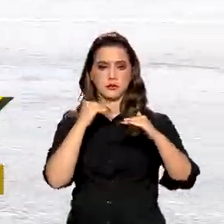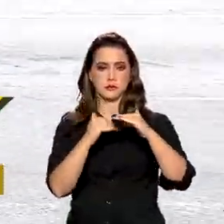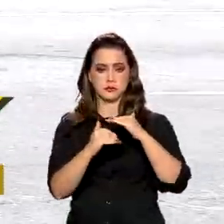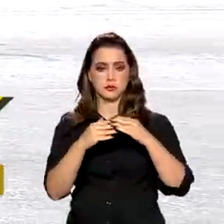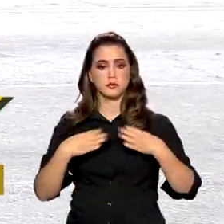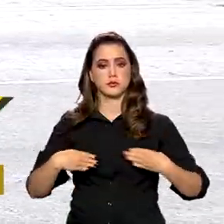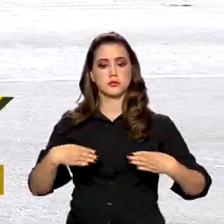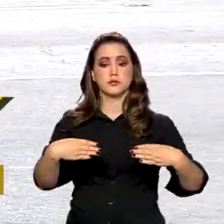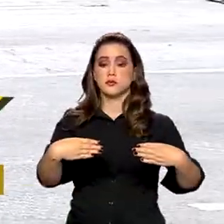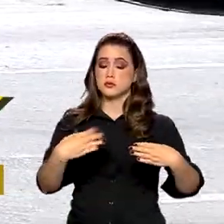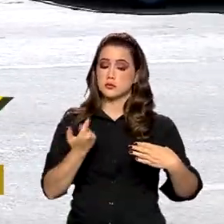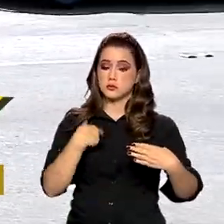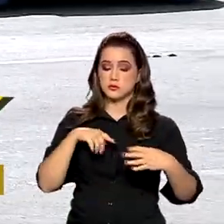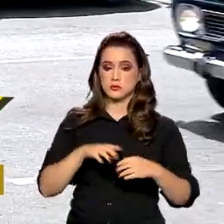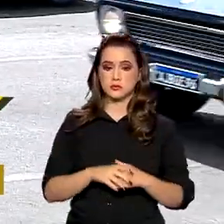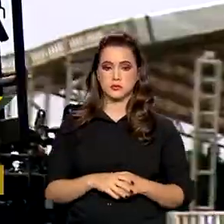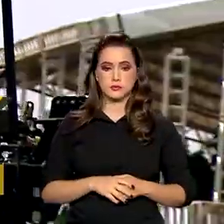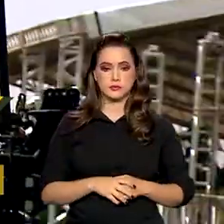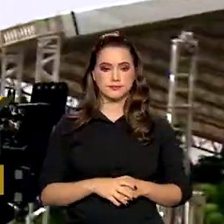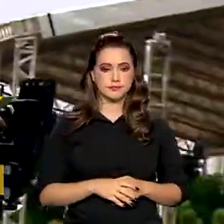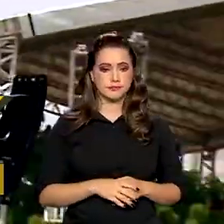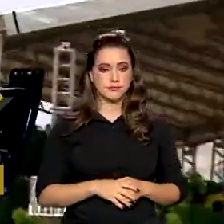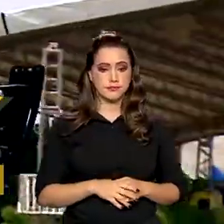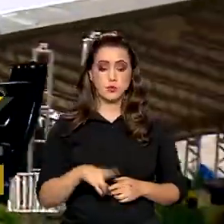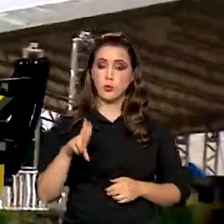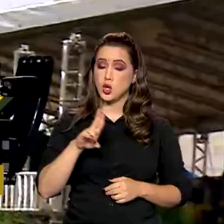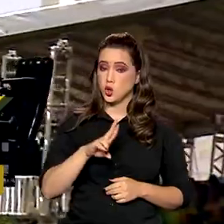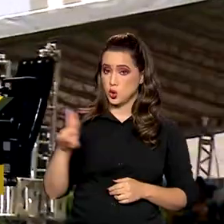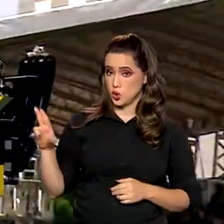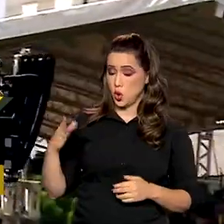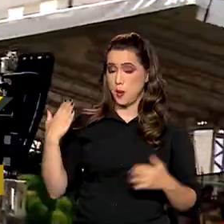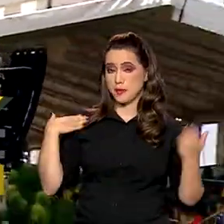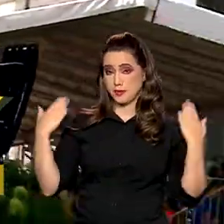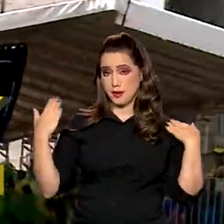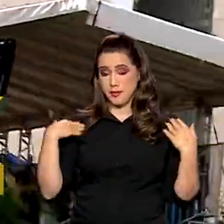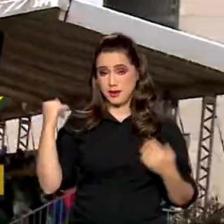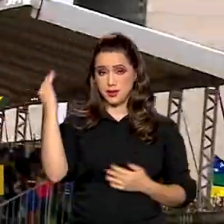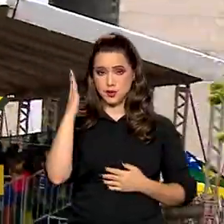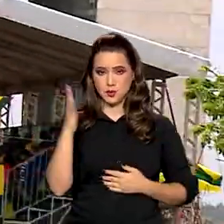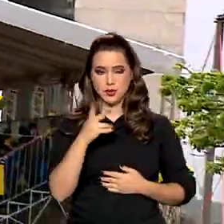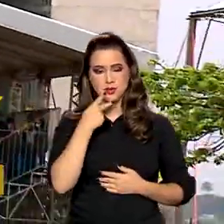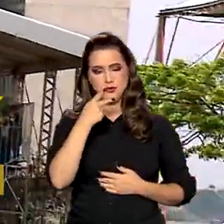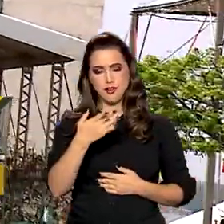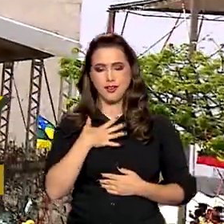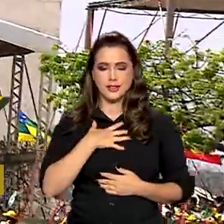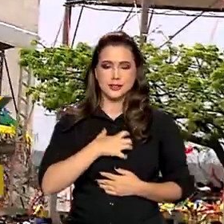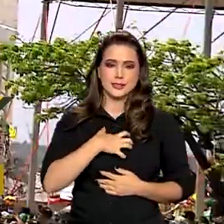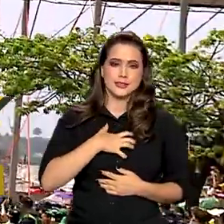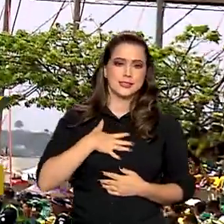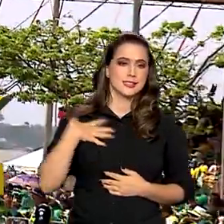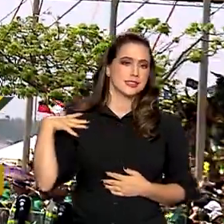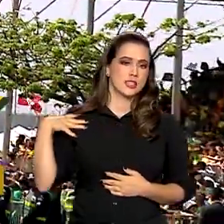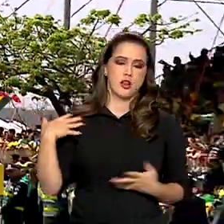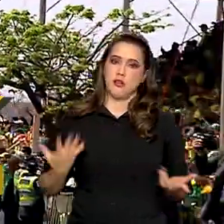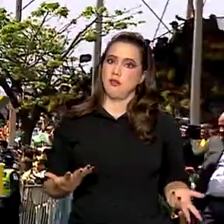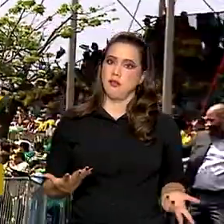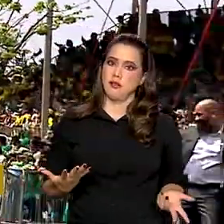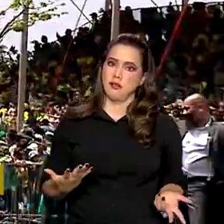Ministério da Justiça. Em nome da Bahia do Brasil, também eu gostaria de dizer que é uma enorme satisfação em poder estar